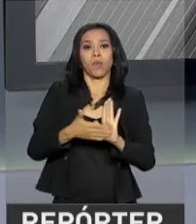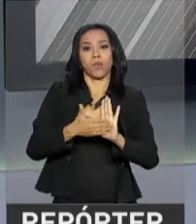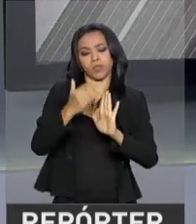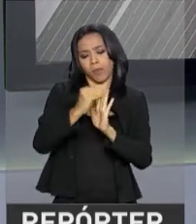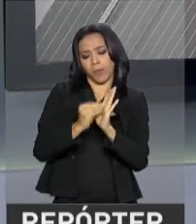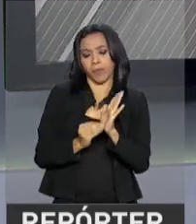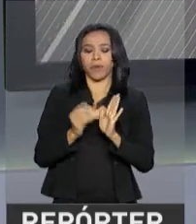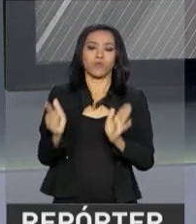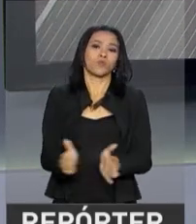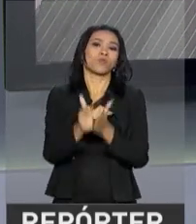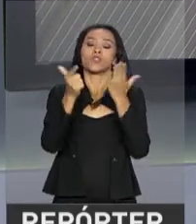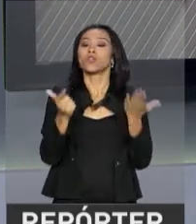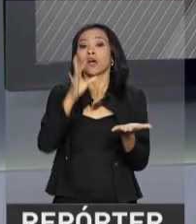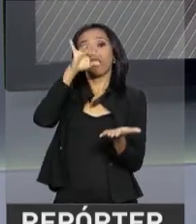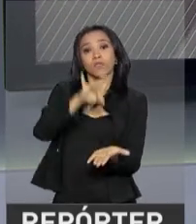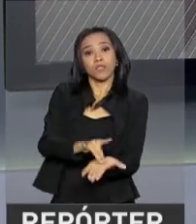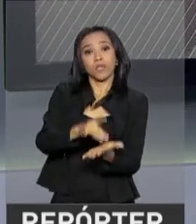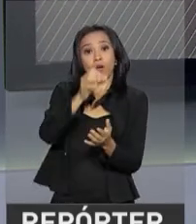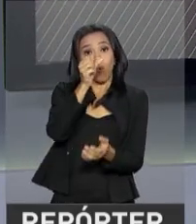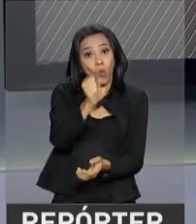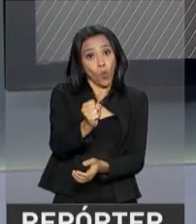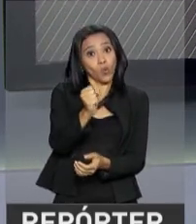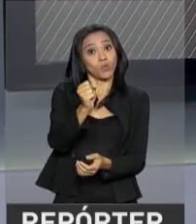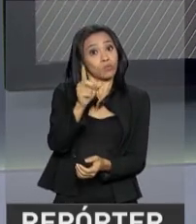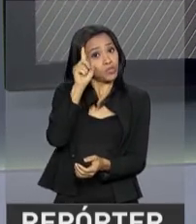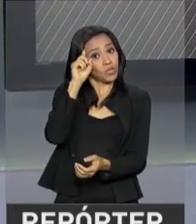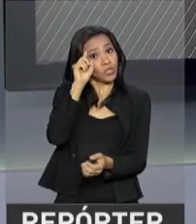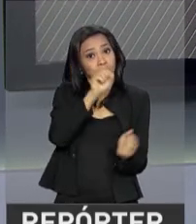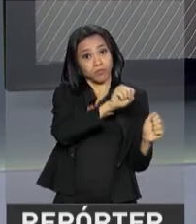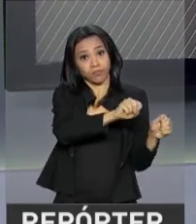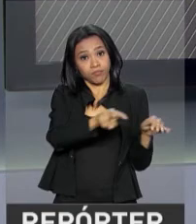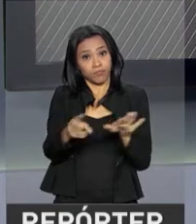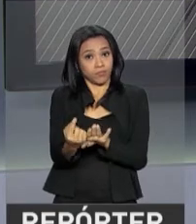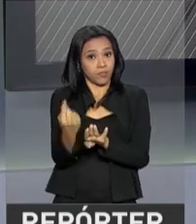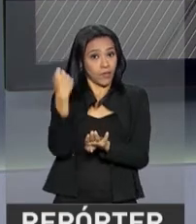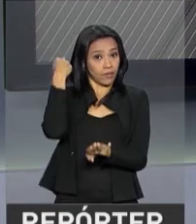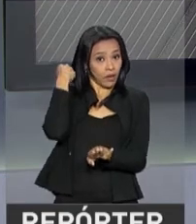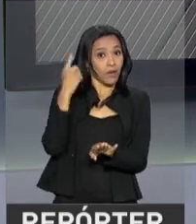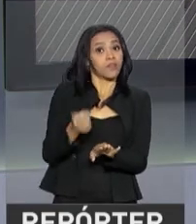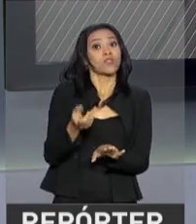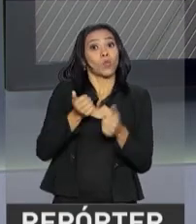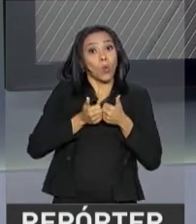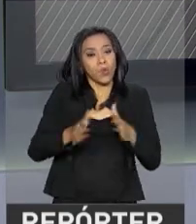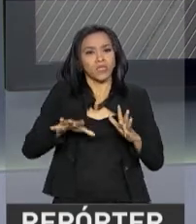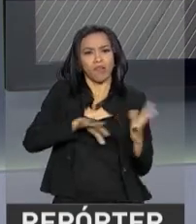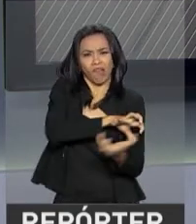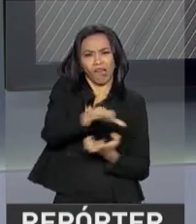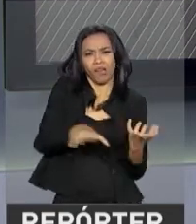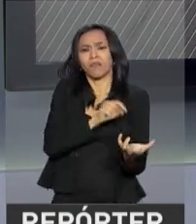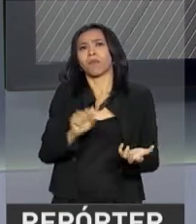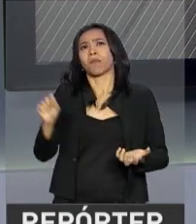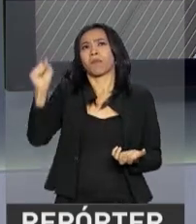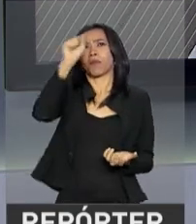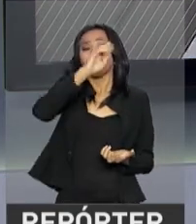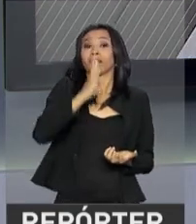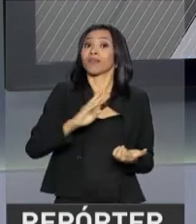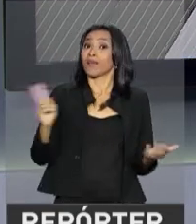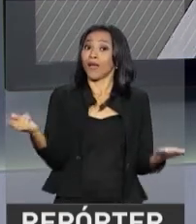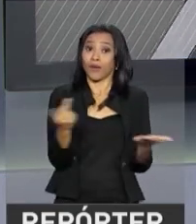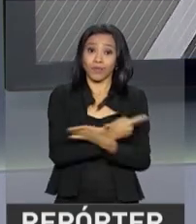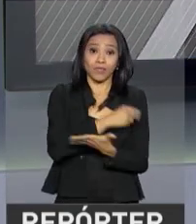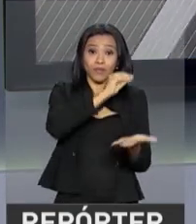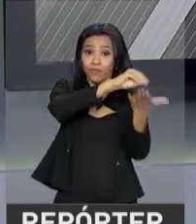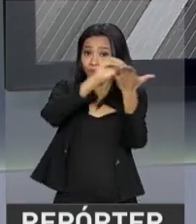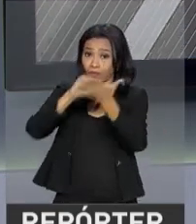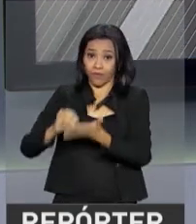do diário oficial a oito dias esses trabalhadores iniciaram uma paralisação nacional que resultou em desabastecimento em